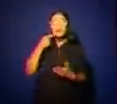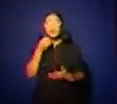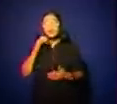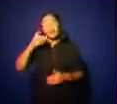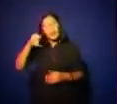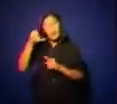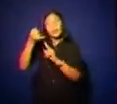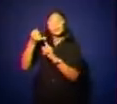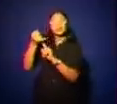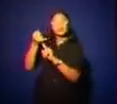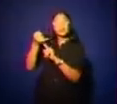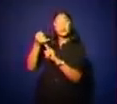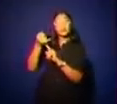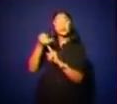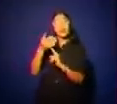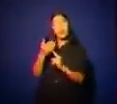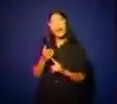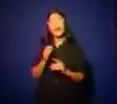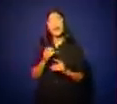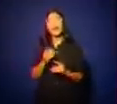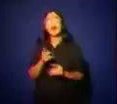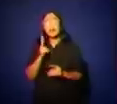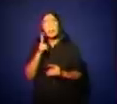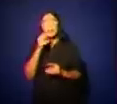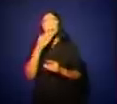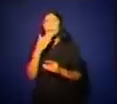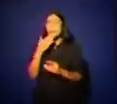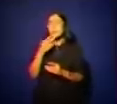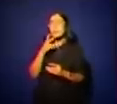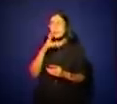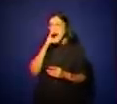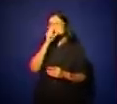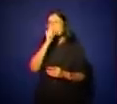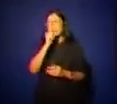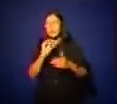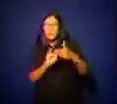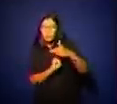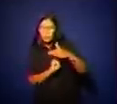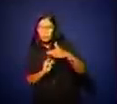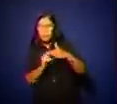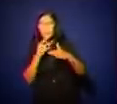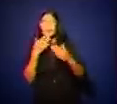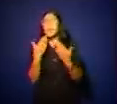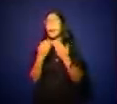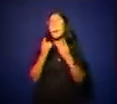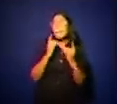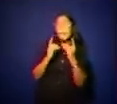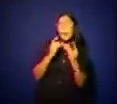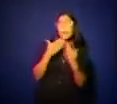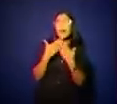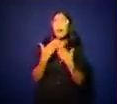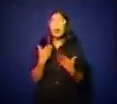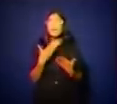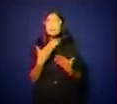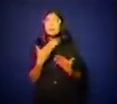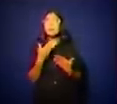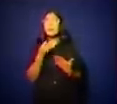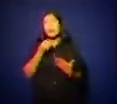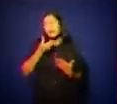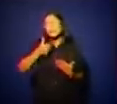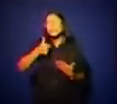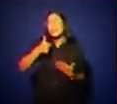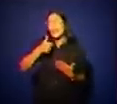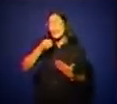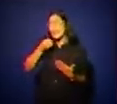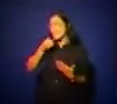e ter a crítica é natural quanto mais forte são as instituições mais esse debate ele é ele pode ser intenso